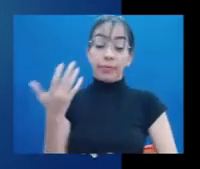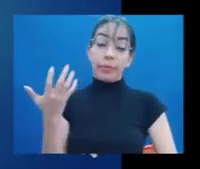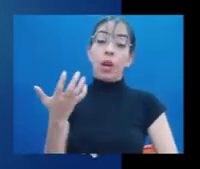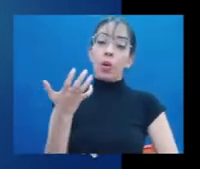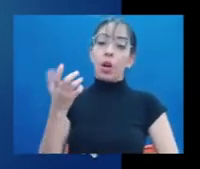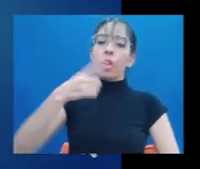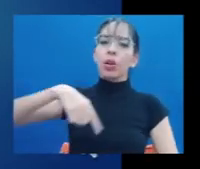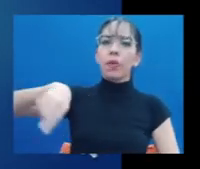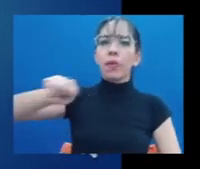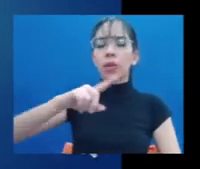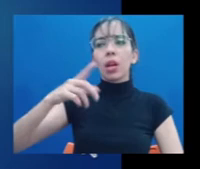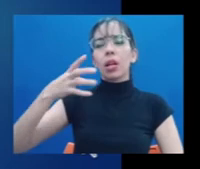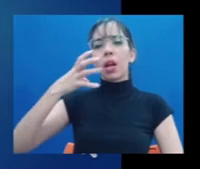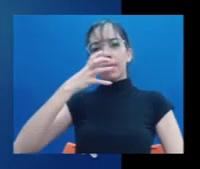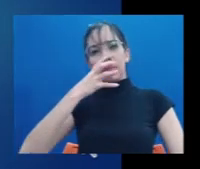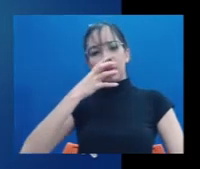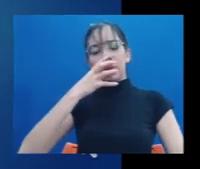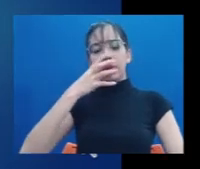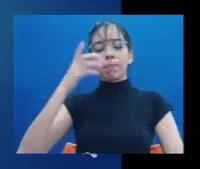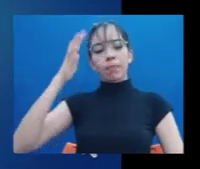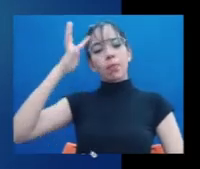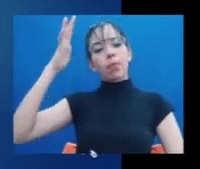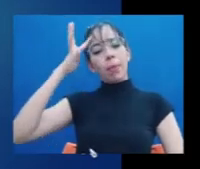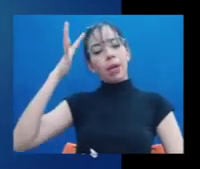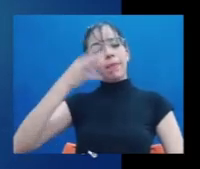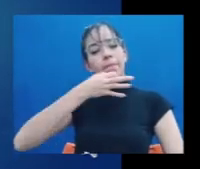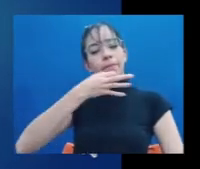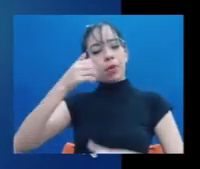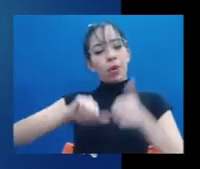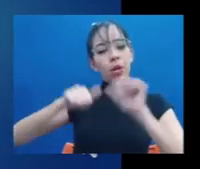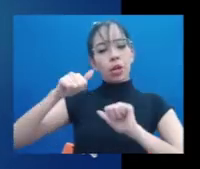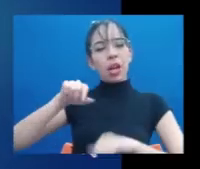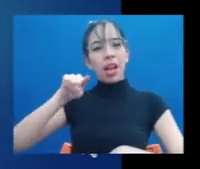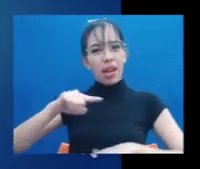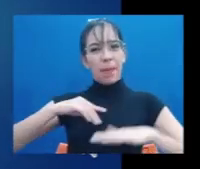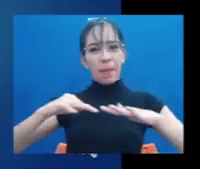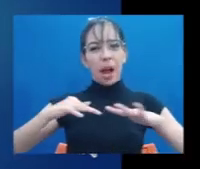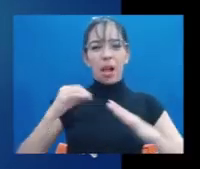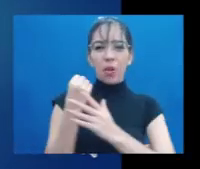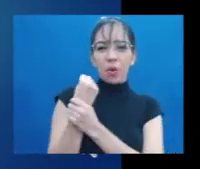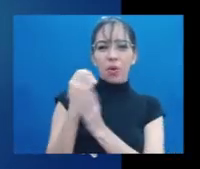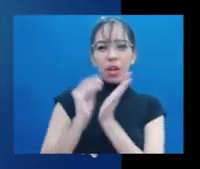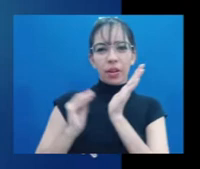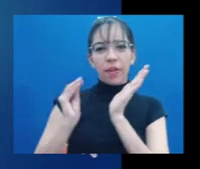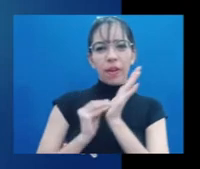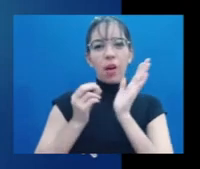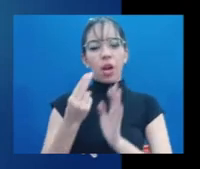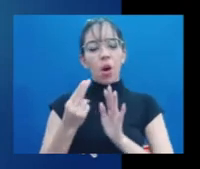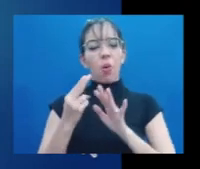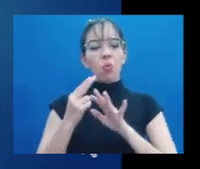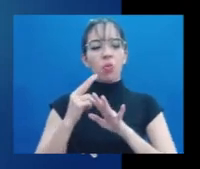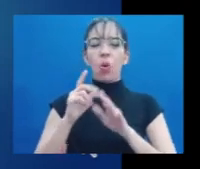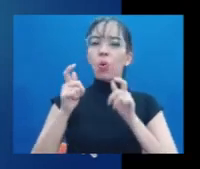vocês tenham uma análise crítica de tudo que eu vou apresentar para vocês verem. São atos inseguros? São